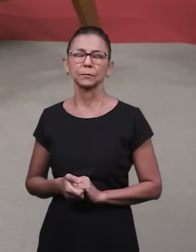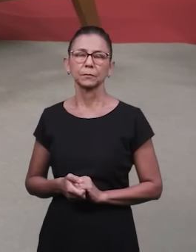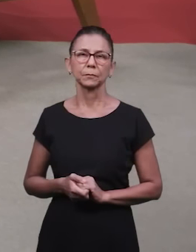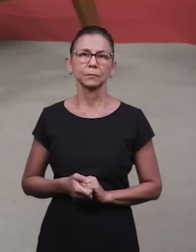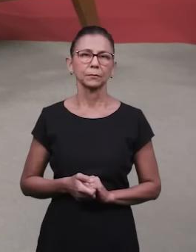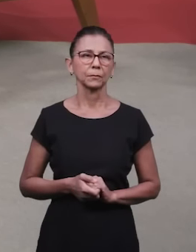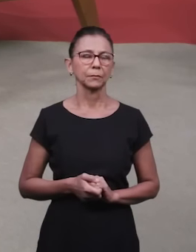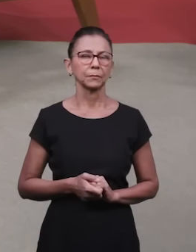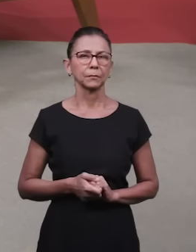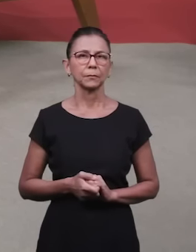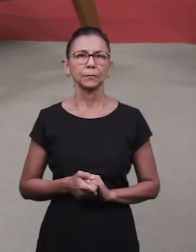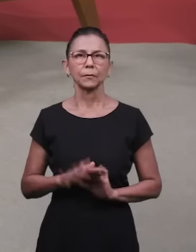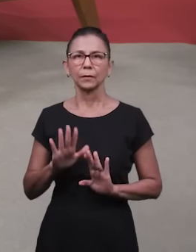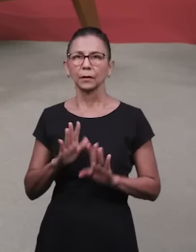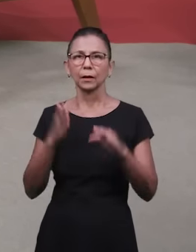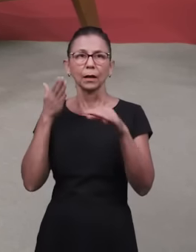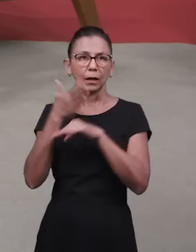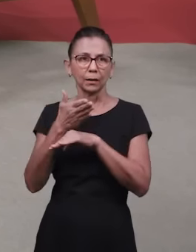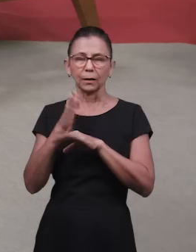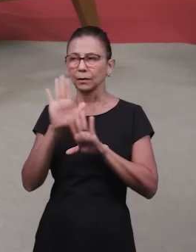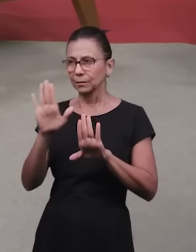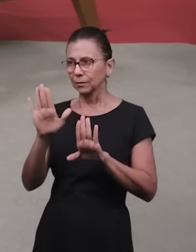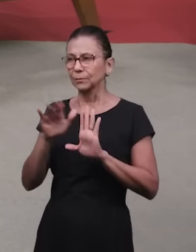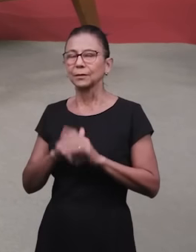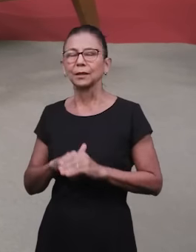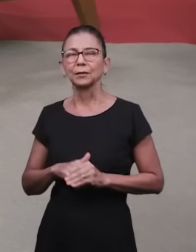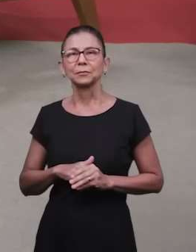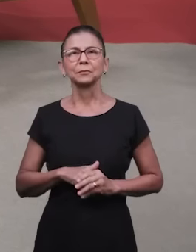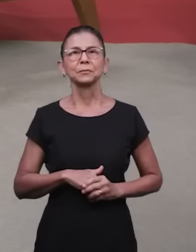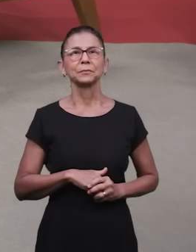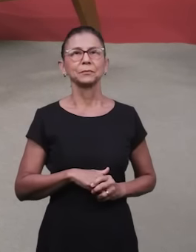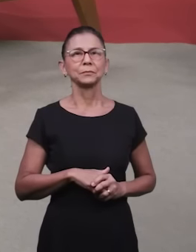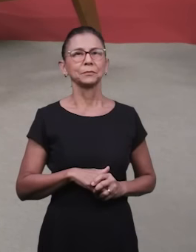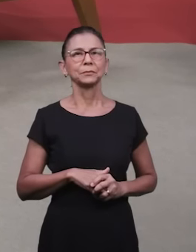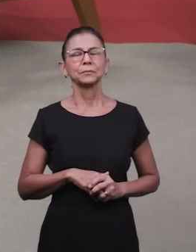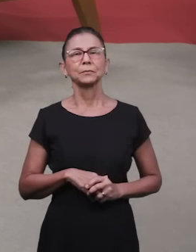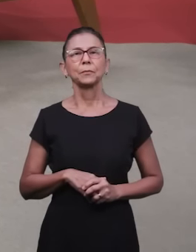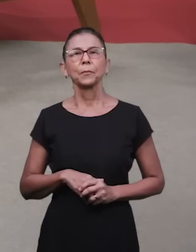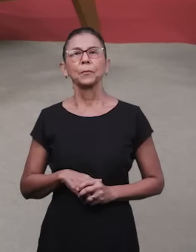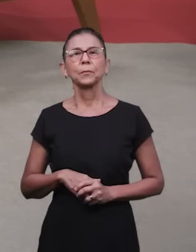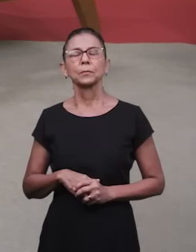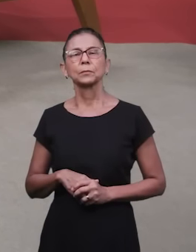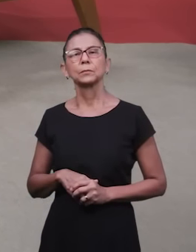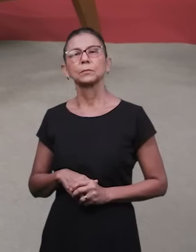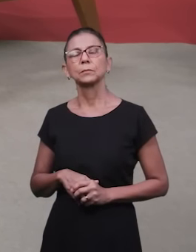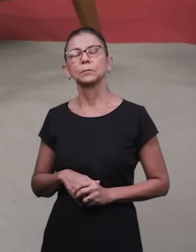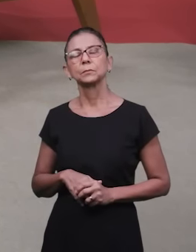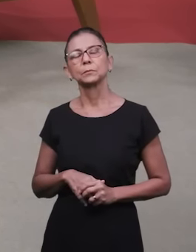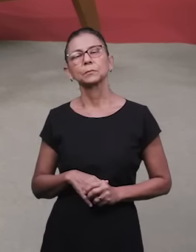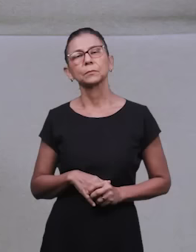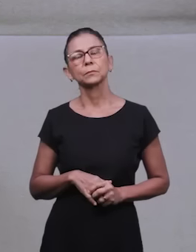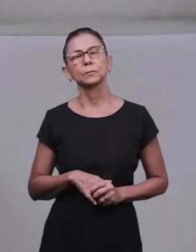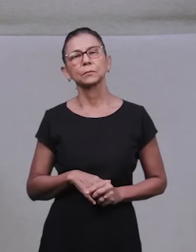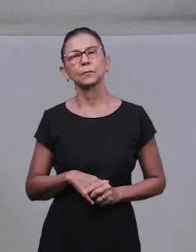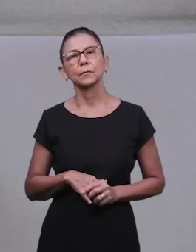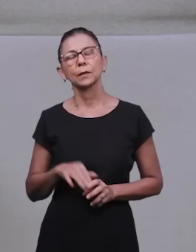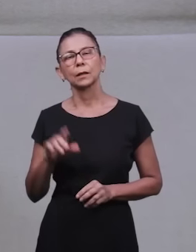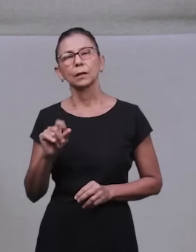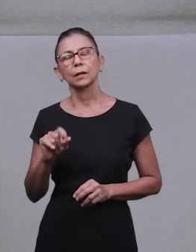se tiver muito... Não, por favor. Eu quero até fazer uma abordagem depois com você do final do texto ali. Então veja,